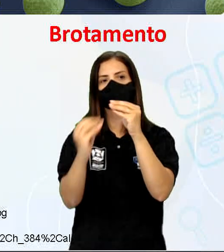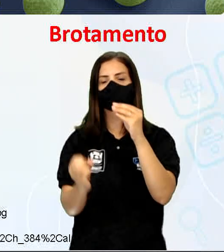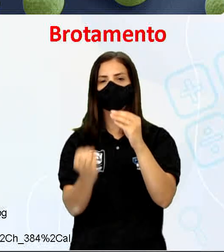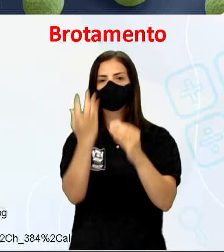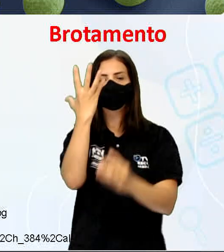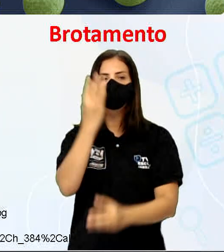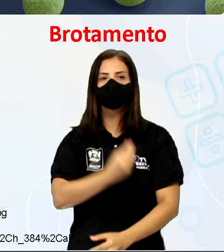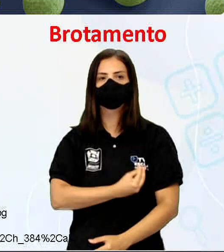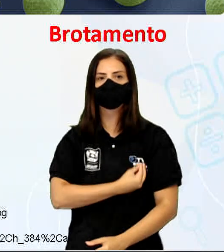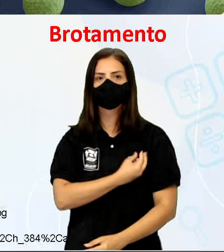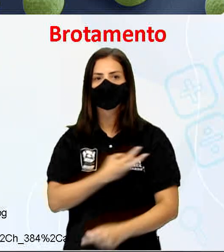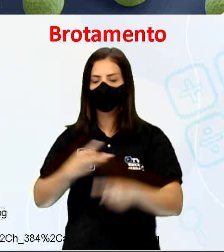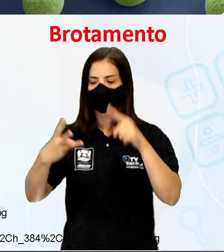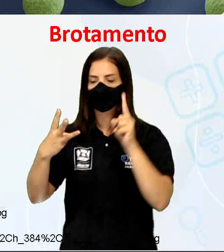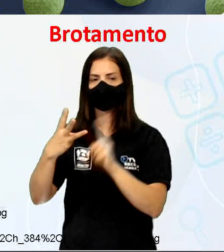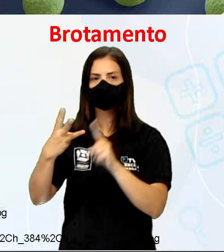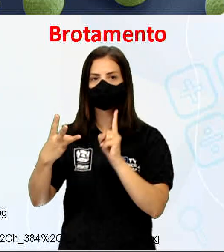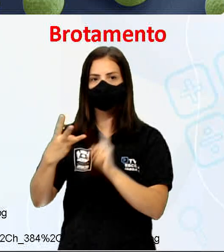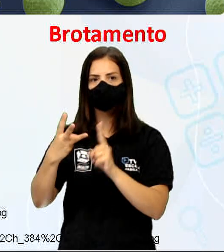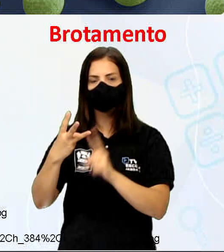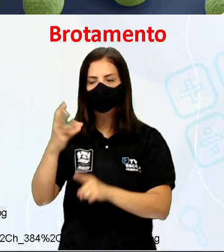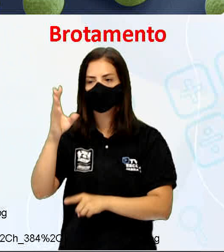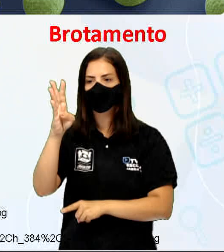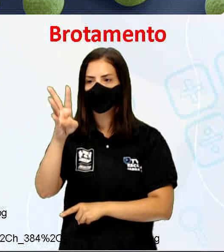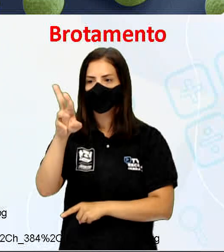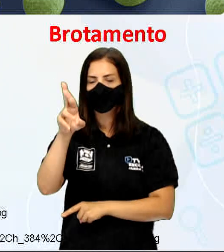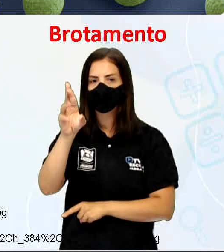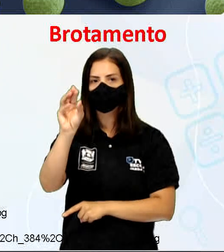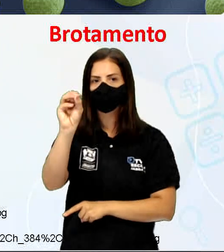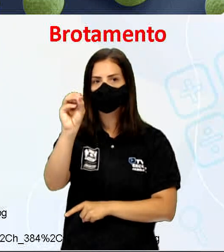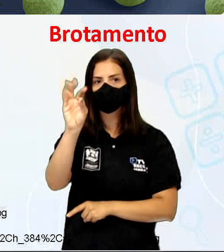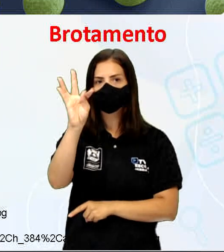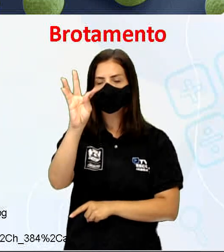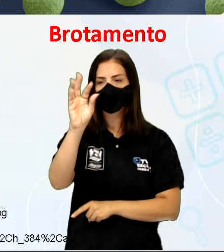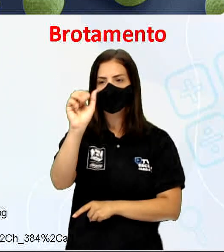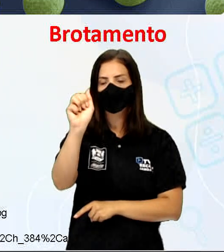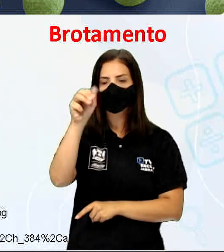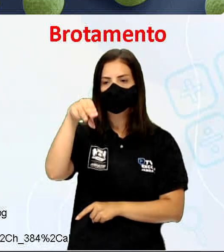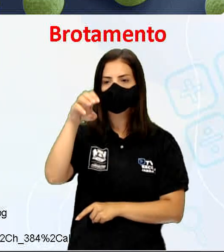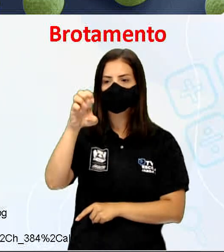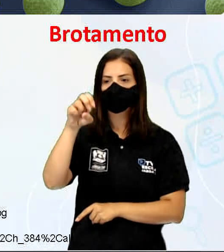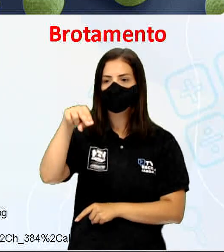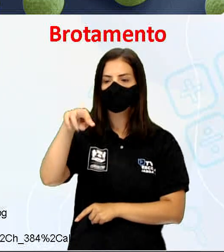vivo nasce da parede do corpo do outro, brota da parede do